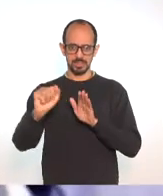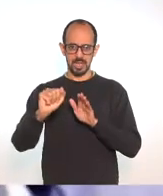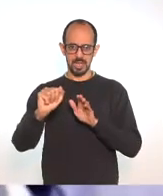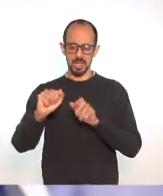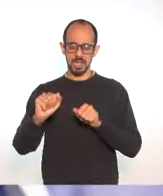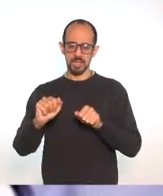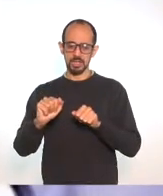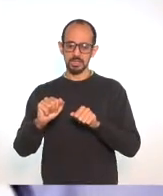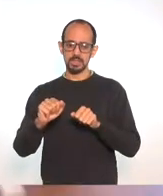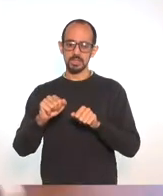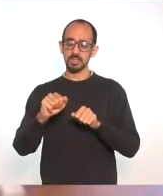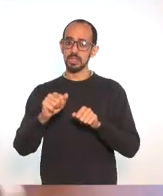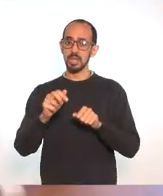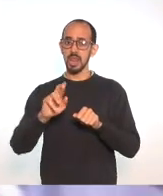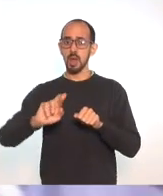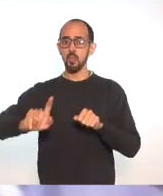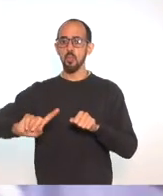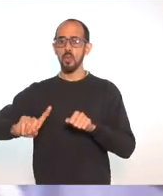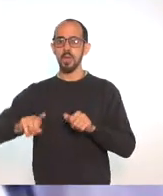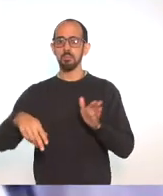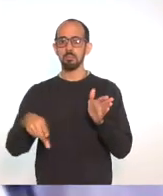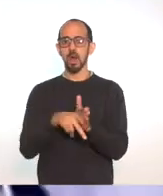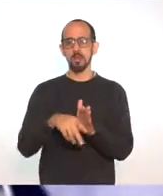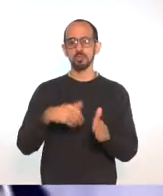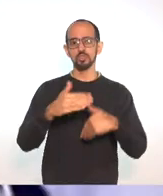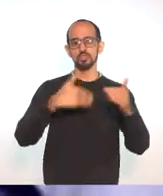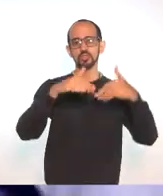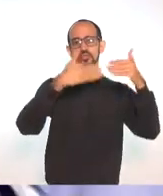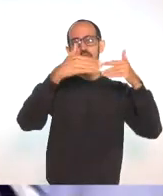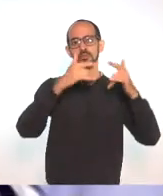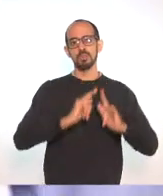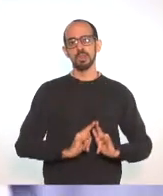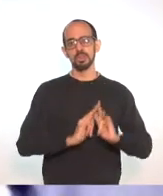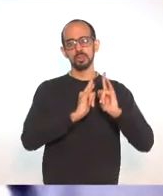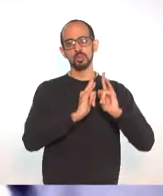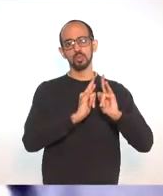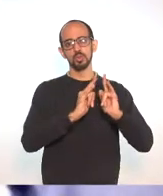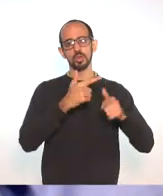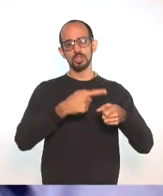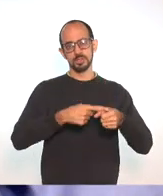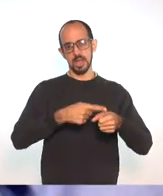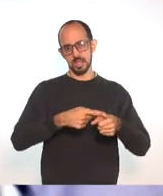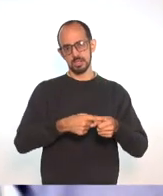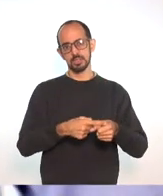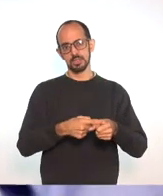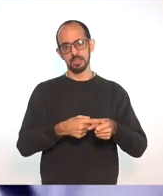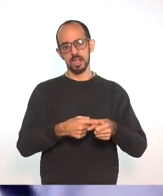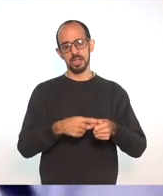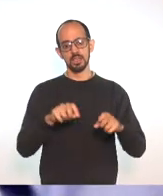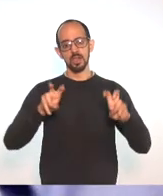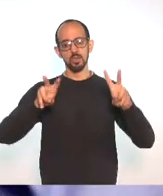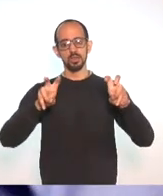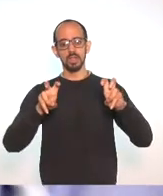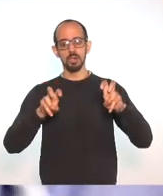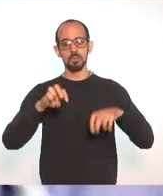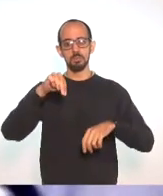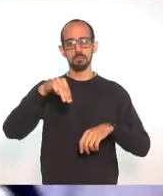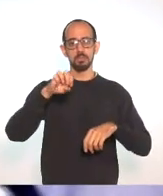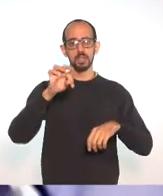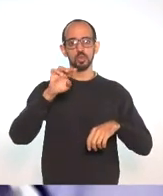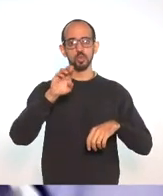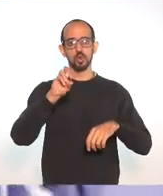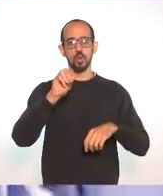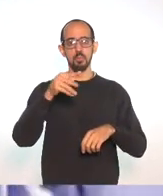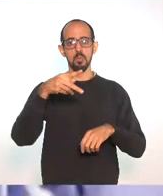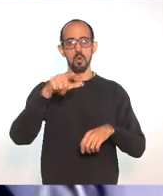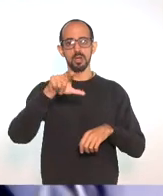desenvolvimento humano de estavam já mais consagrados na história de enfrentamento do tema Metropolitano no Brasil como os